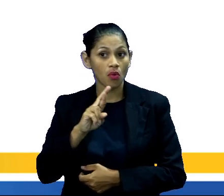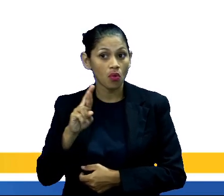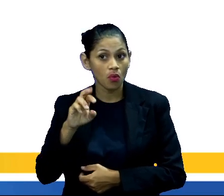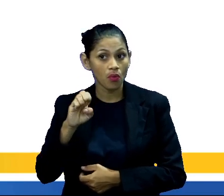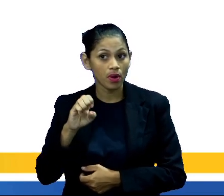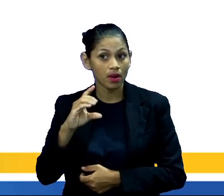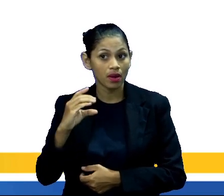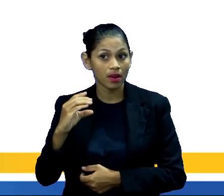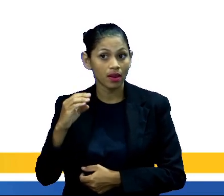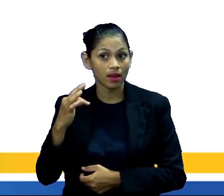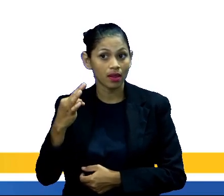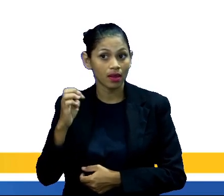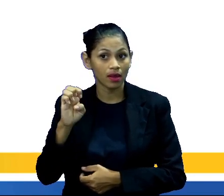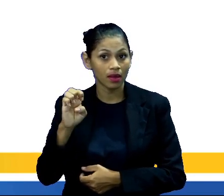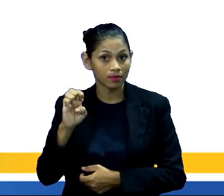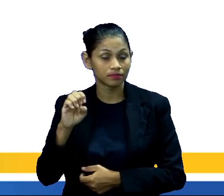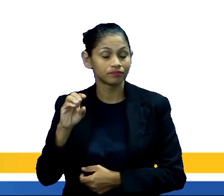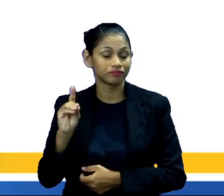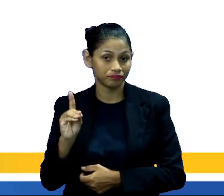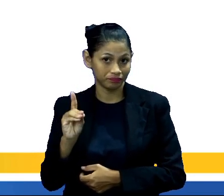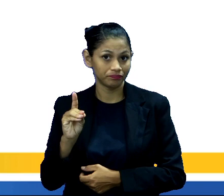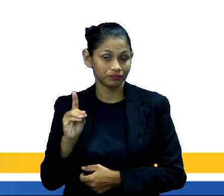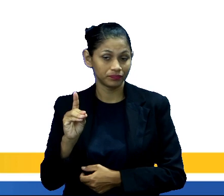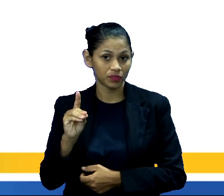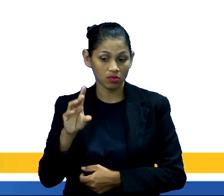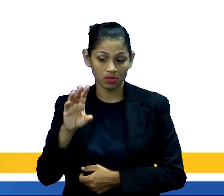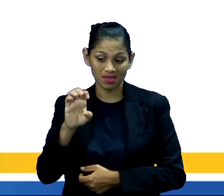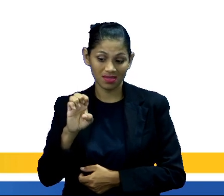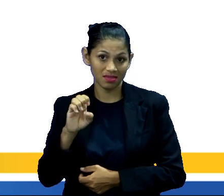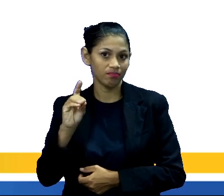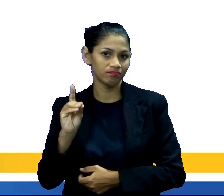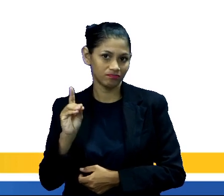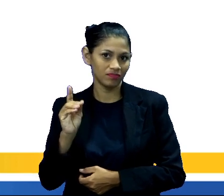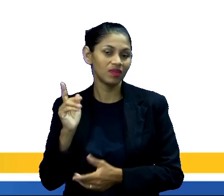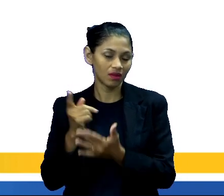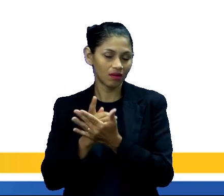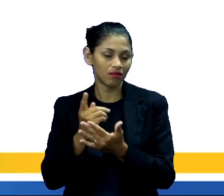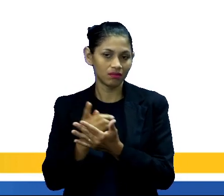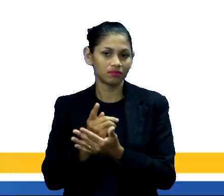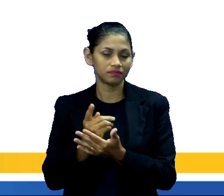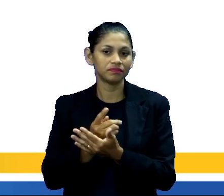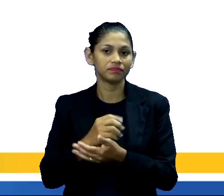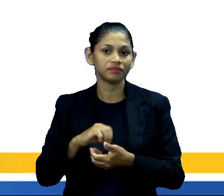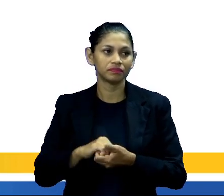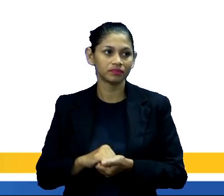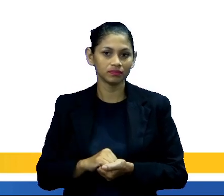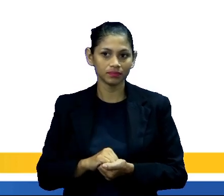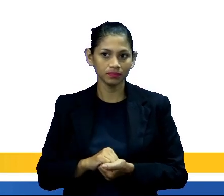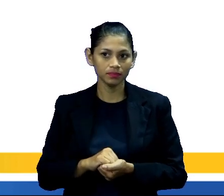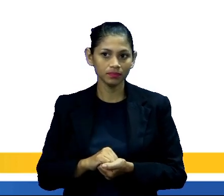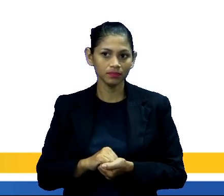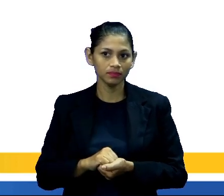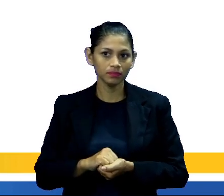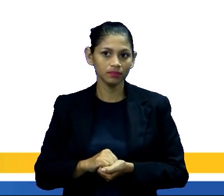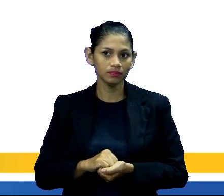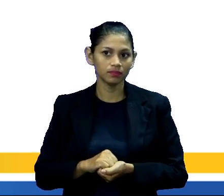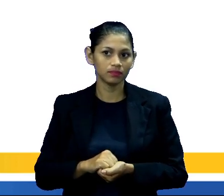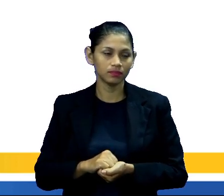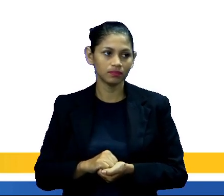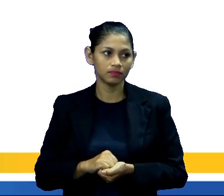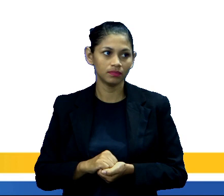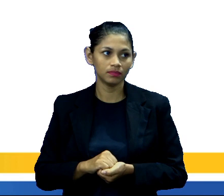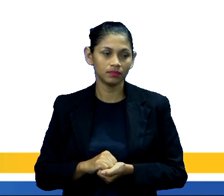ele vai voltar à sua forma original. Portanto, a frase deveria estar escrita The teacher